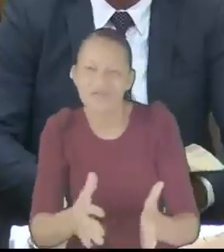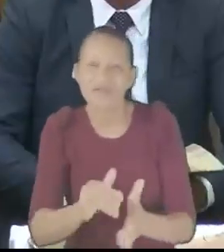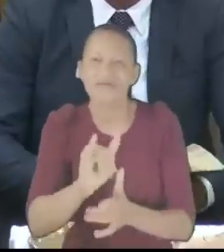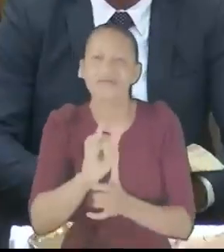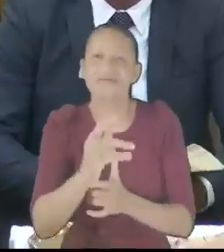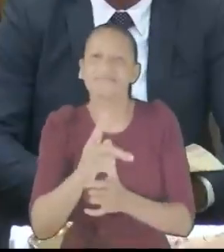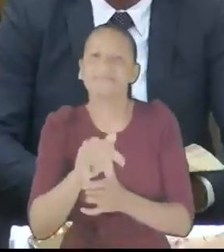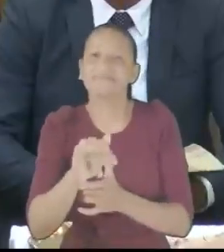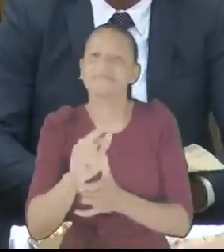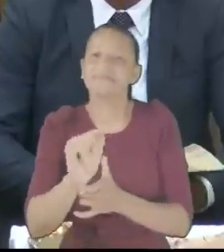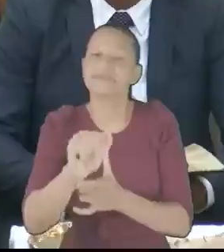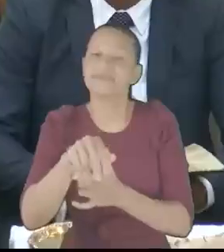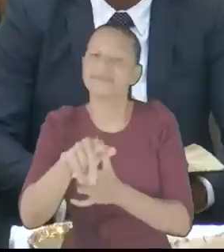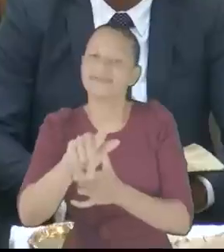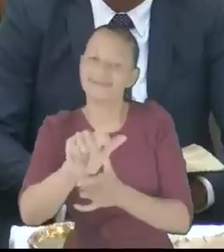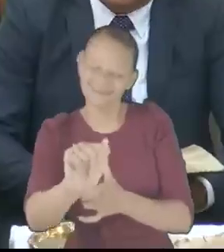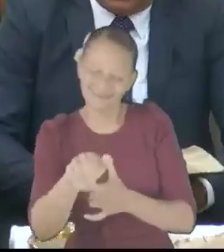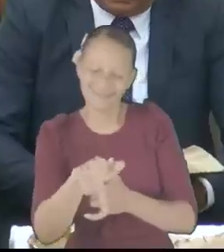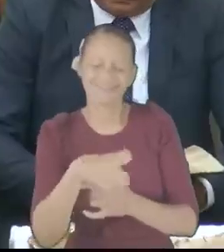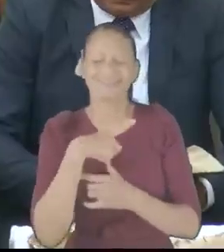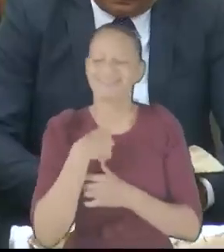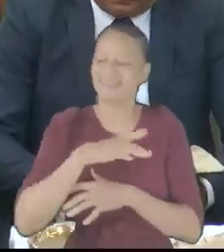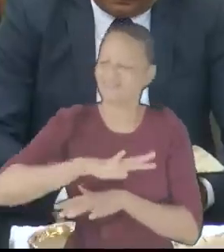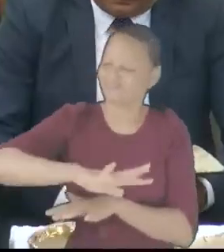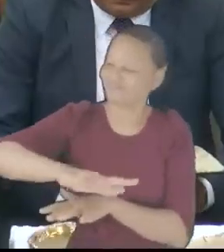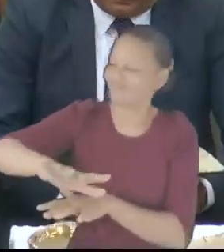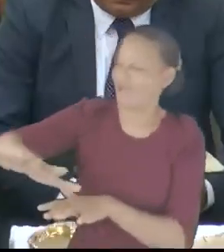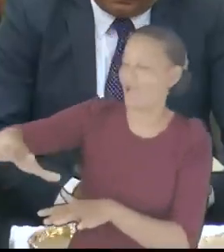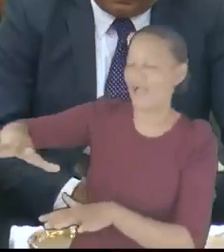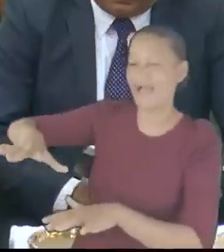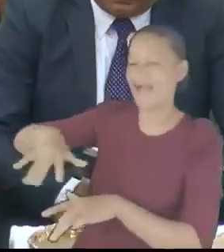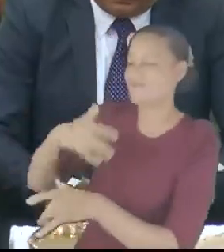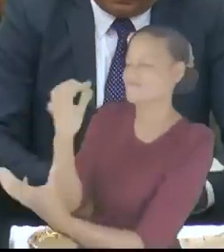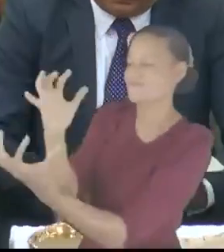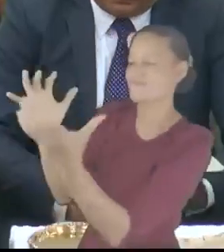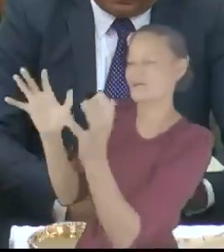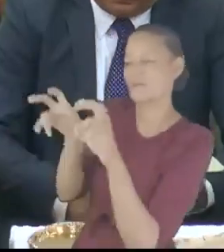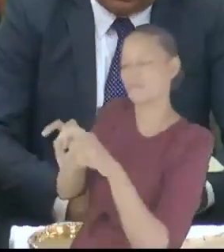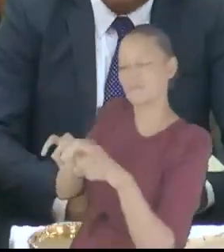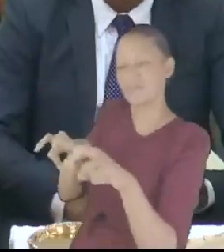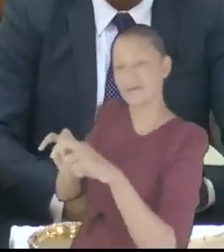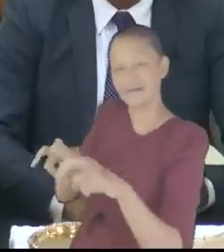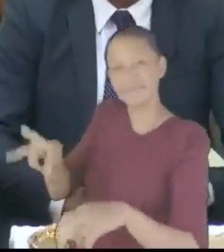uma grande praça, um grande parque, e tem lá o memorial da